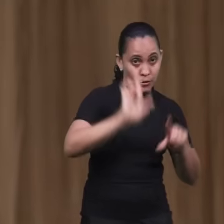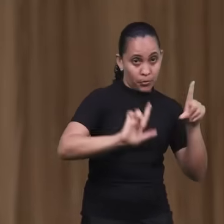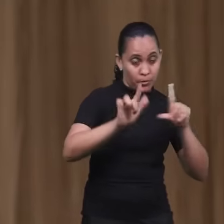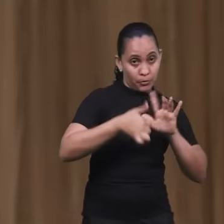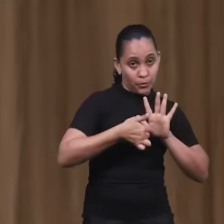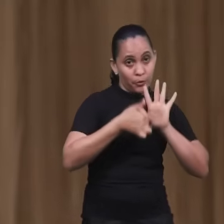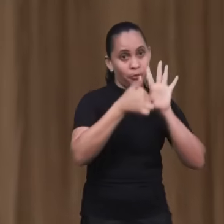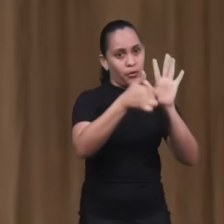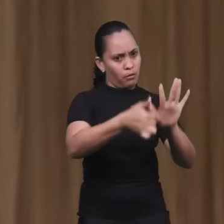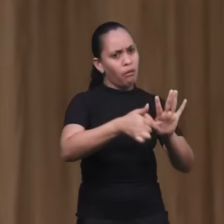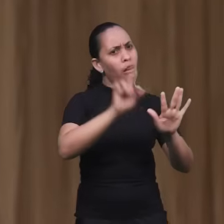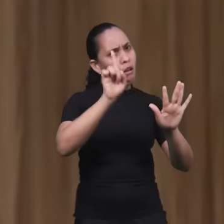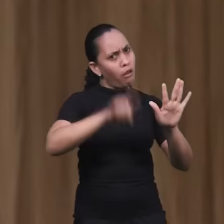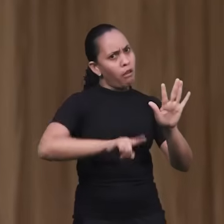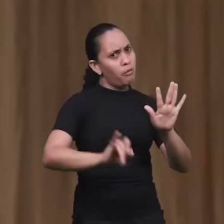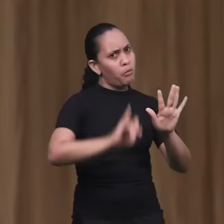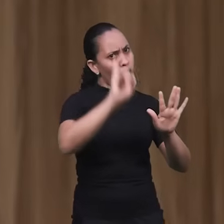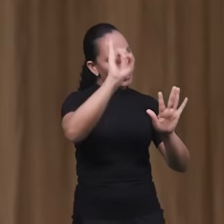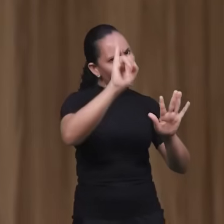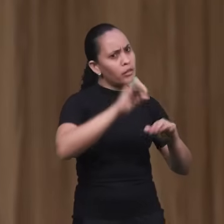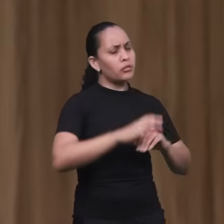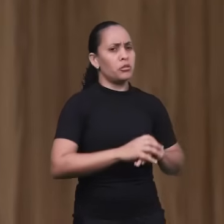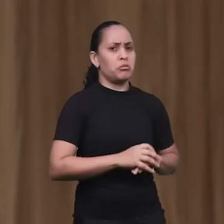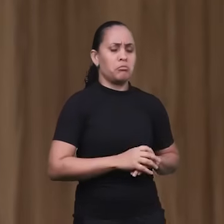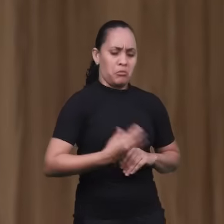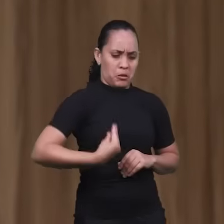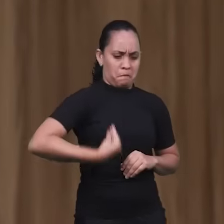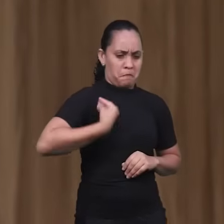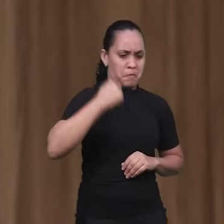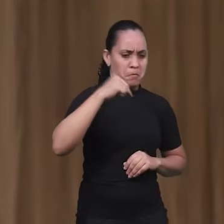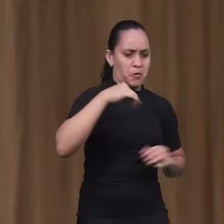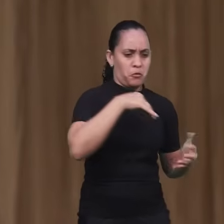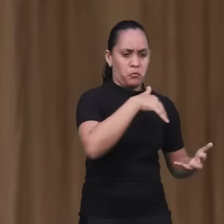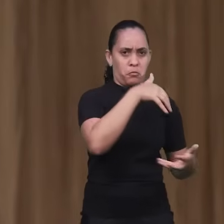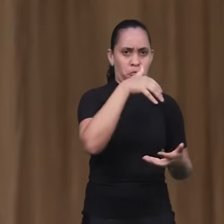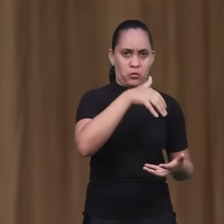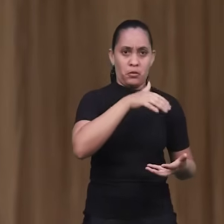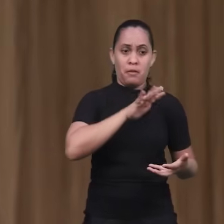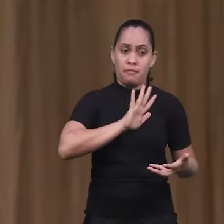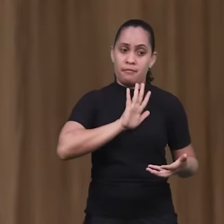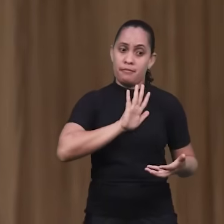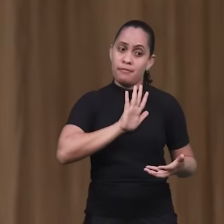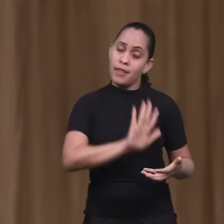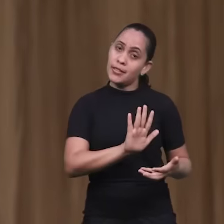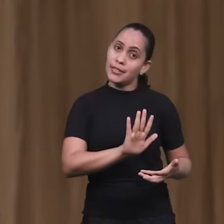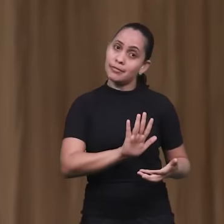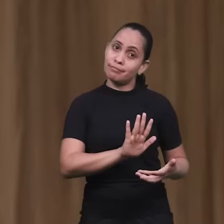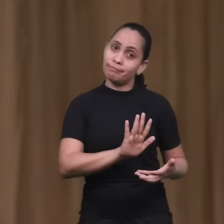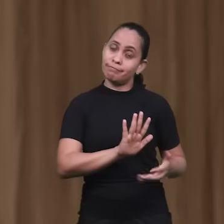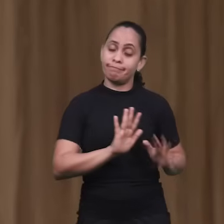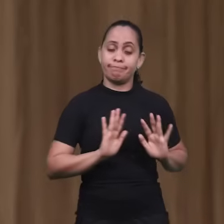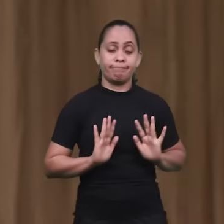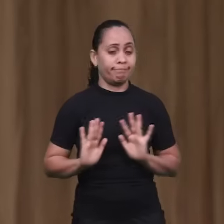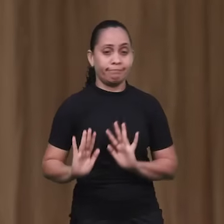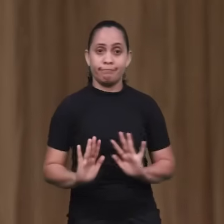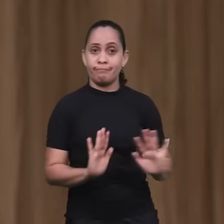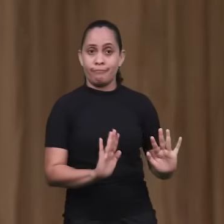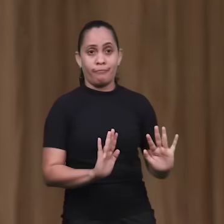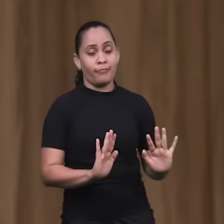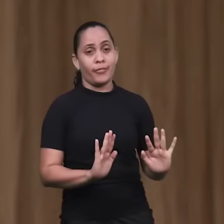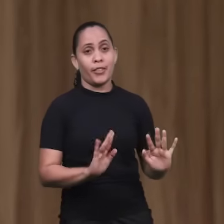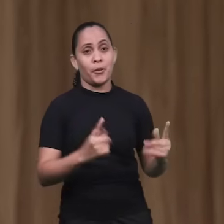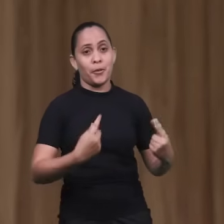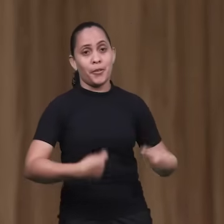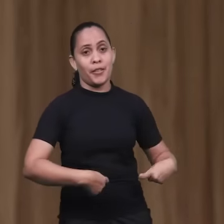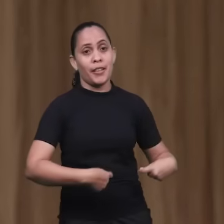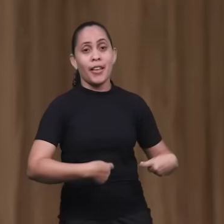para a sobrevivência aqui nesse mundo. Mas essa luz, que é Foz, que é a luz eterna, é